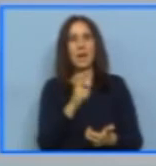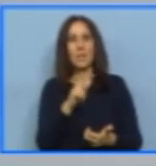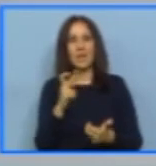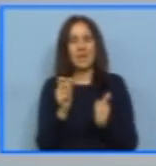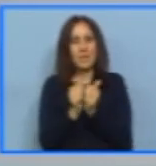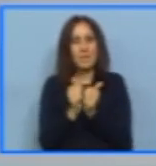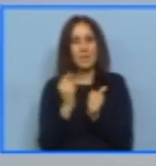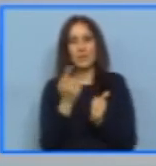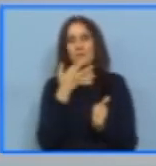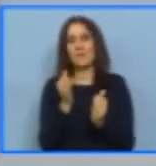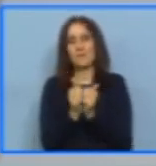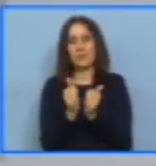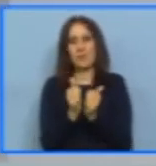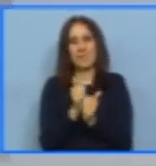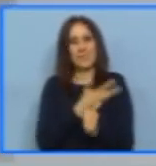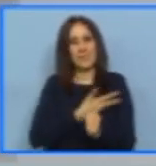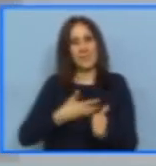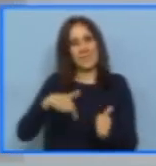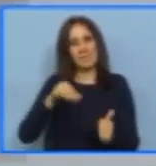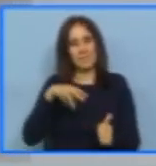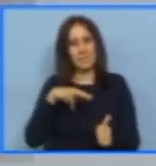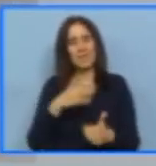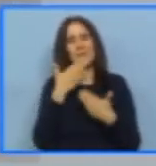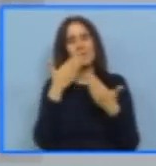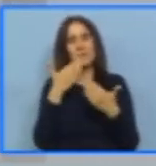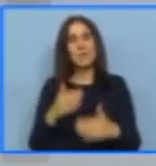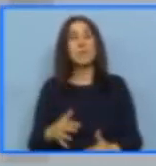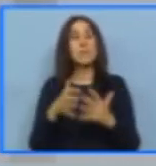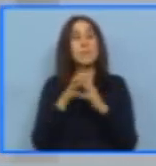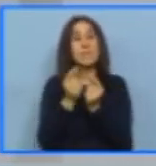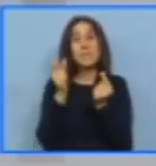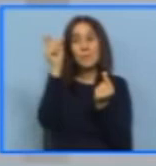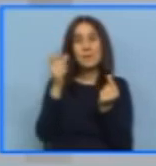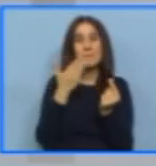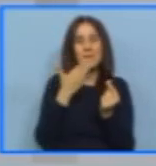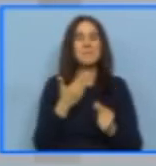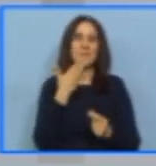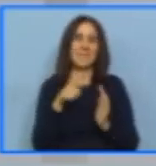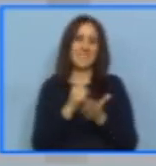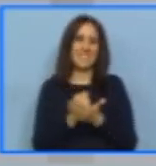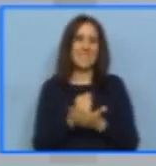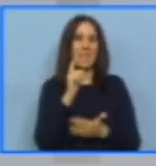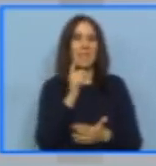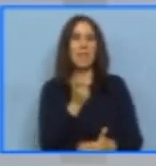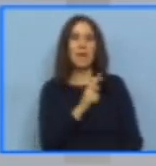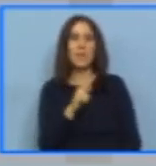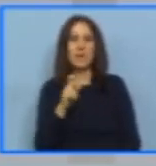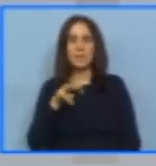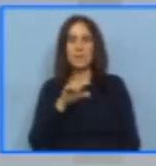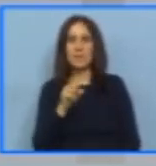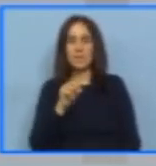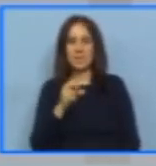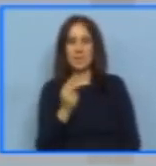todos acompanhar também aqui em Portugal. Muito obrigado, Dora Exato, e Miguel. rezar por ele como ele pede Como ele tantas pede vezes. sempre. Muito obrigado, Dora Miguel, por ter estado aqui a apresentar